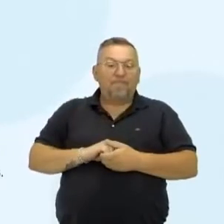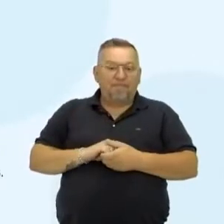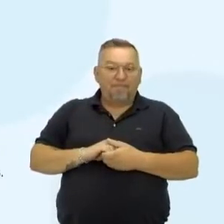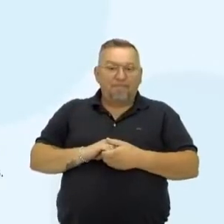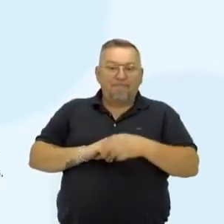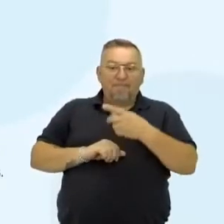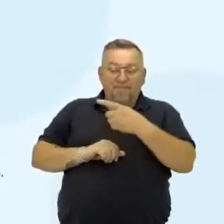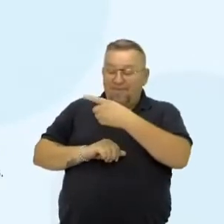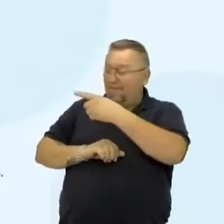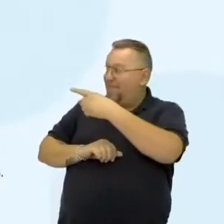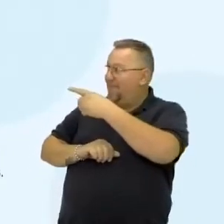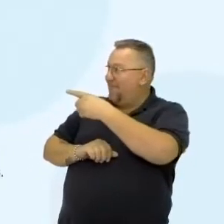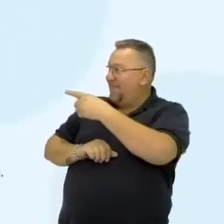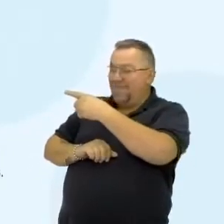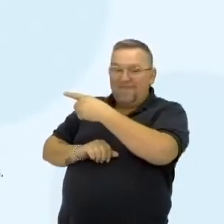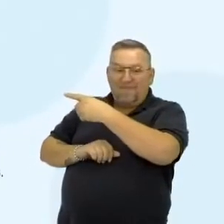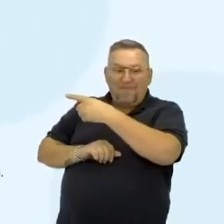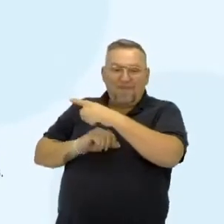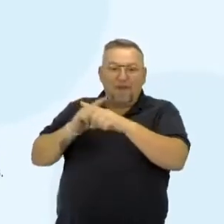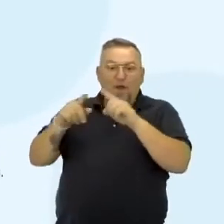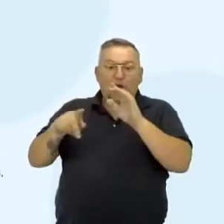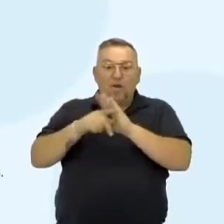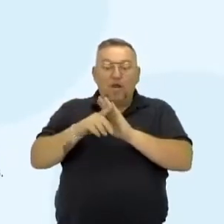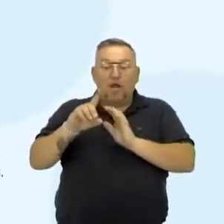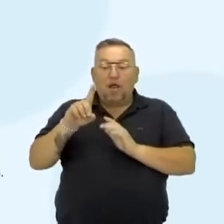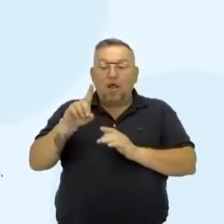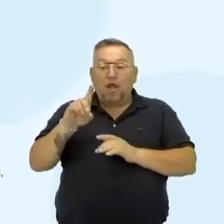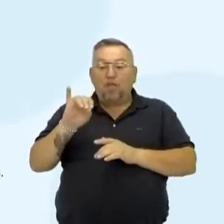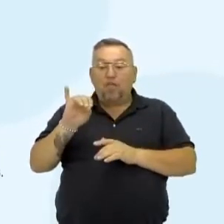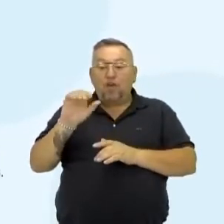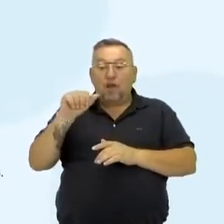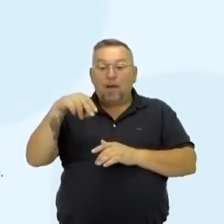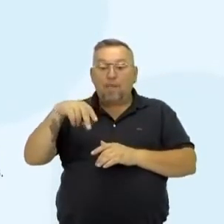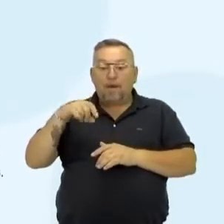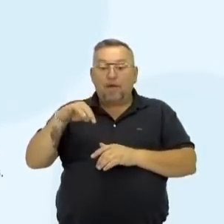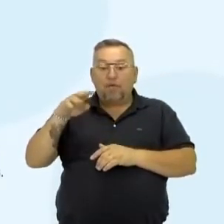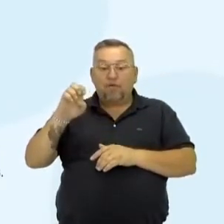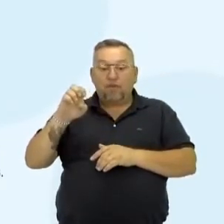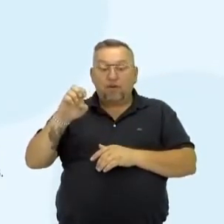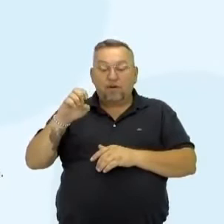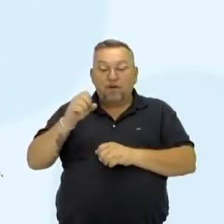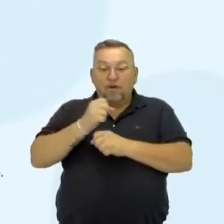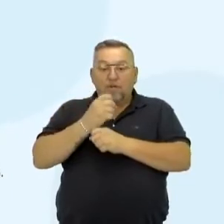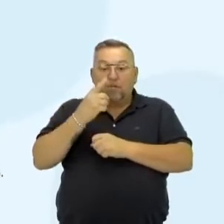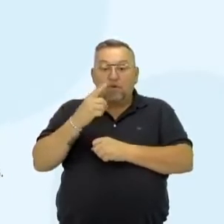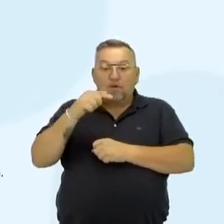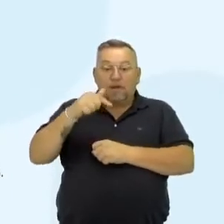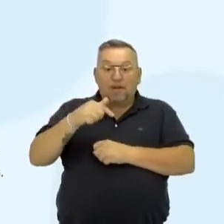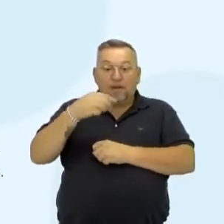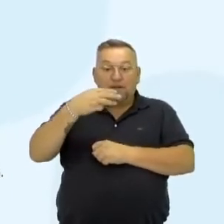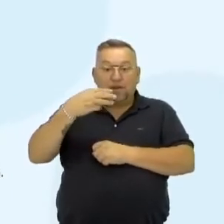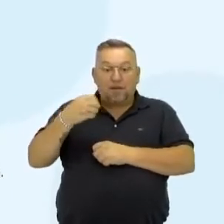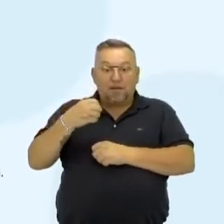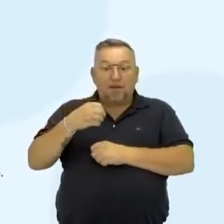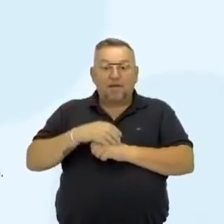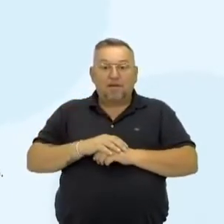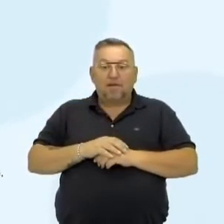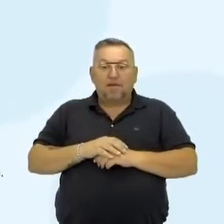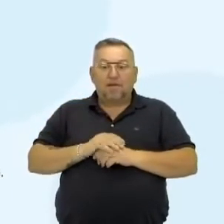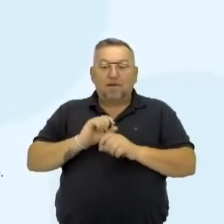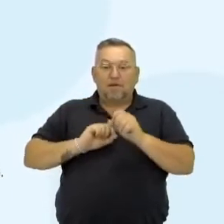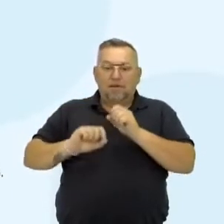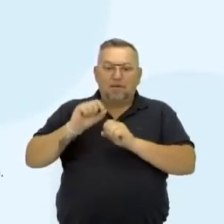Esse segundo documento já é uma mineração de diamantes do ano de 1730 de Carlos Julião. E essa é